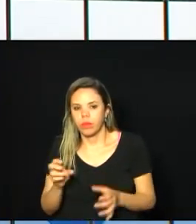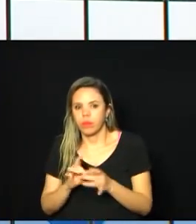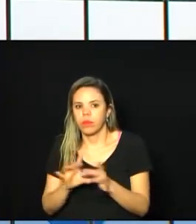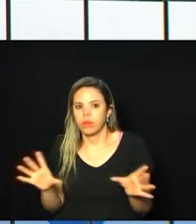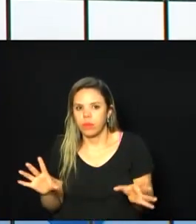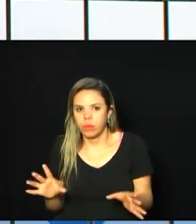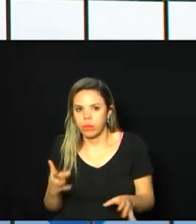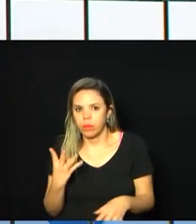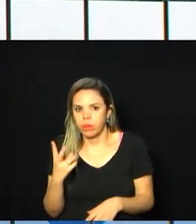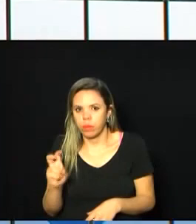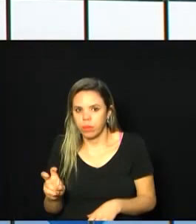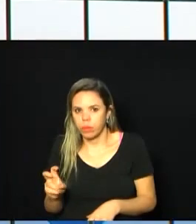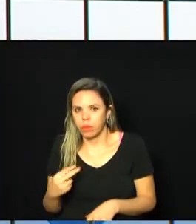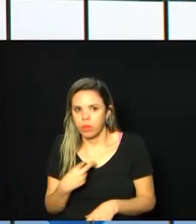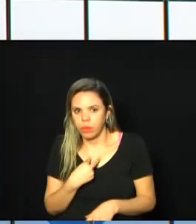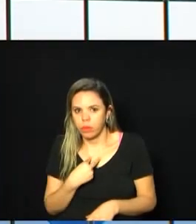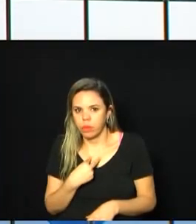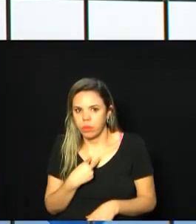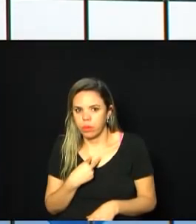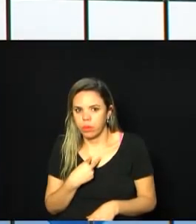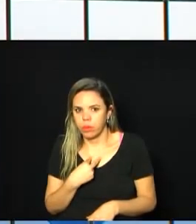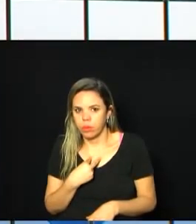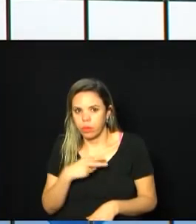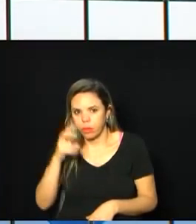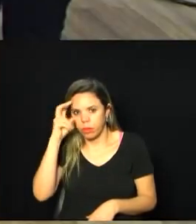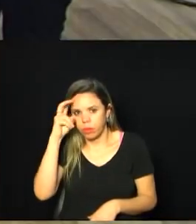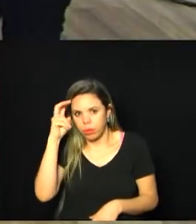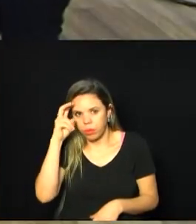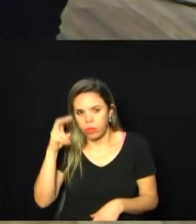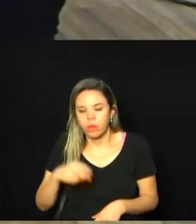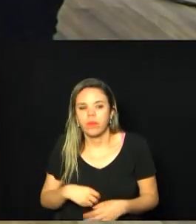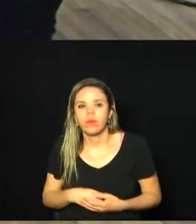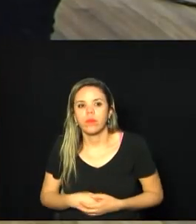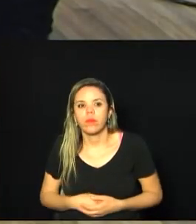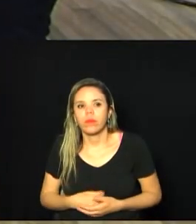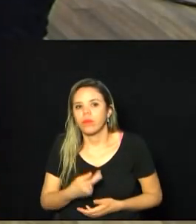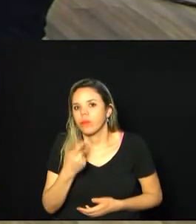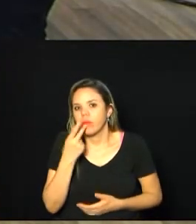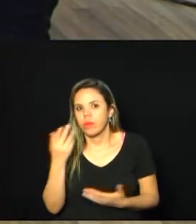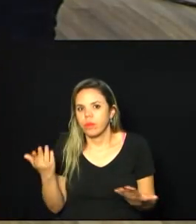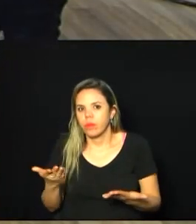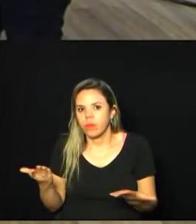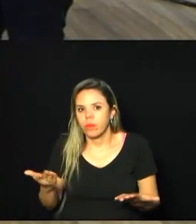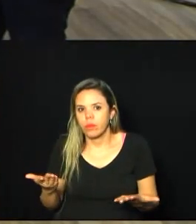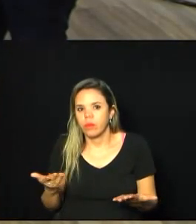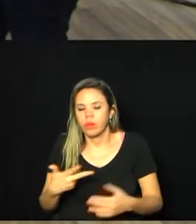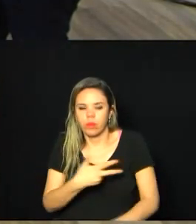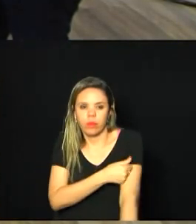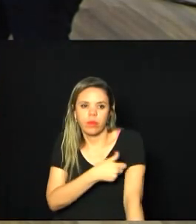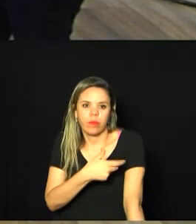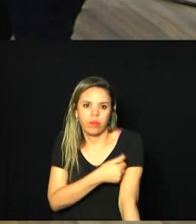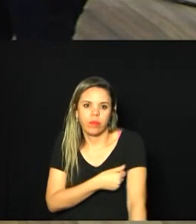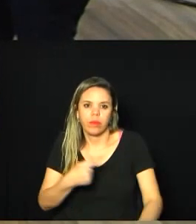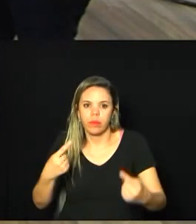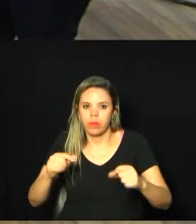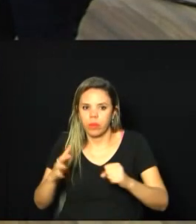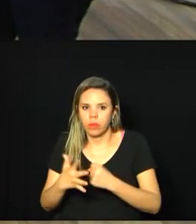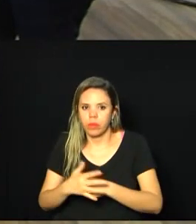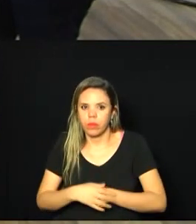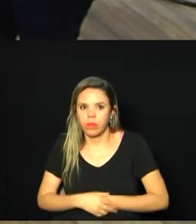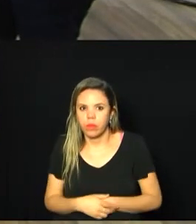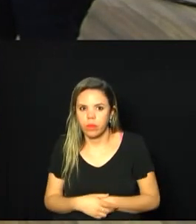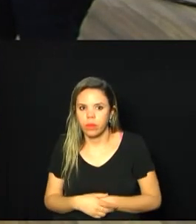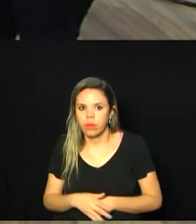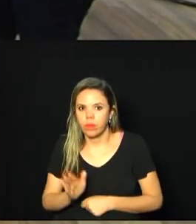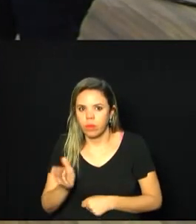disponíveis, 45 estavam ocupados nesta quinta-feira. Mirna Abreu, vamos falar agora sobre vacinação contra a Covid-19